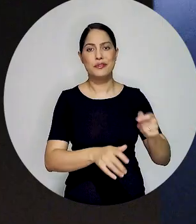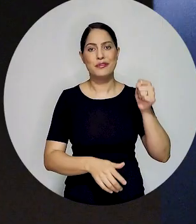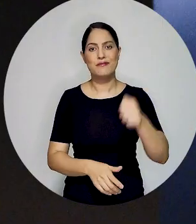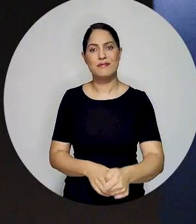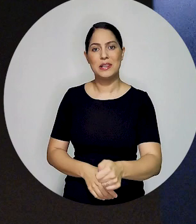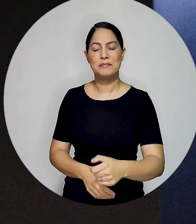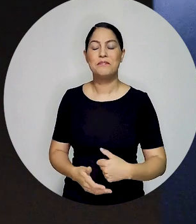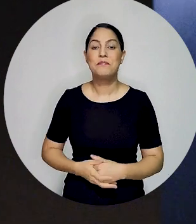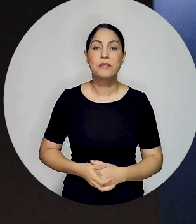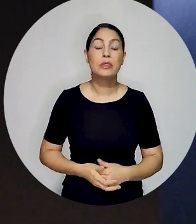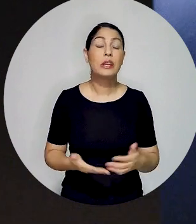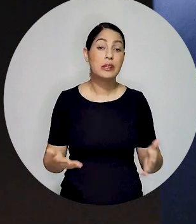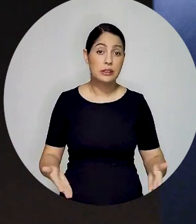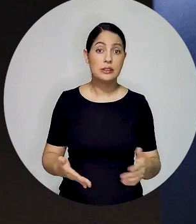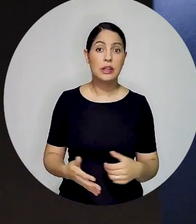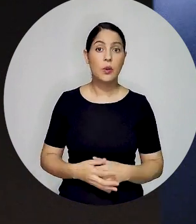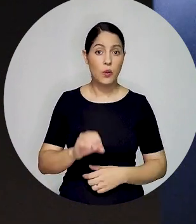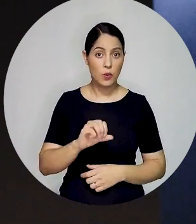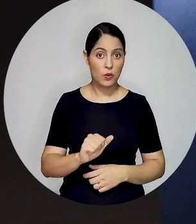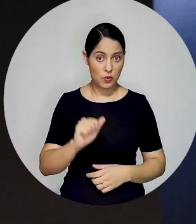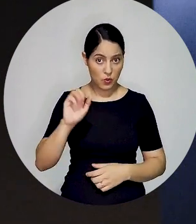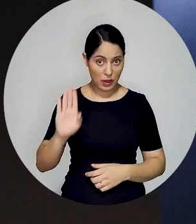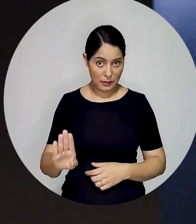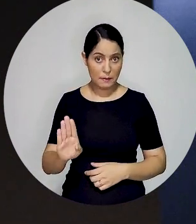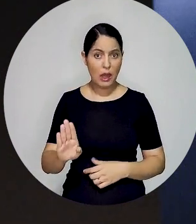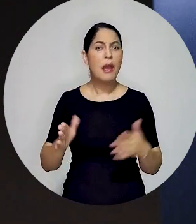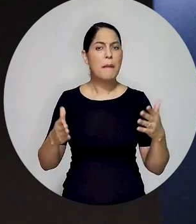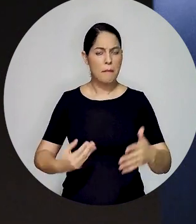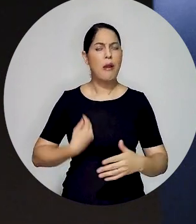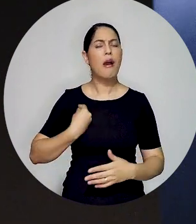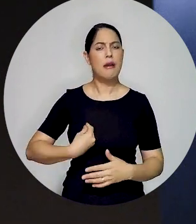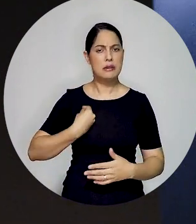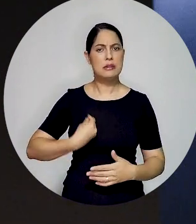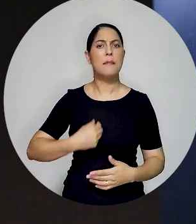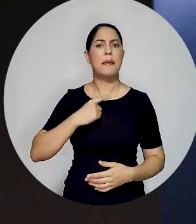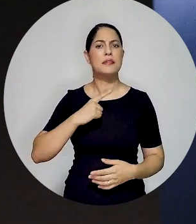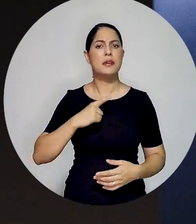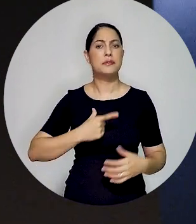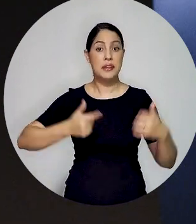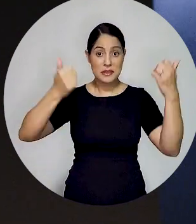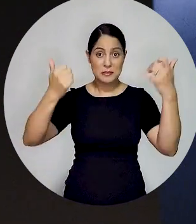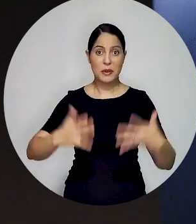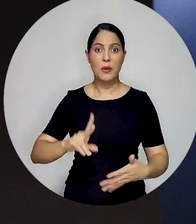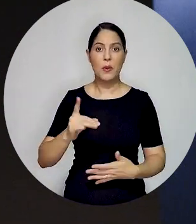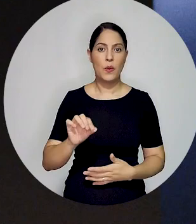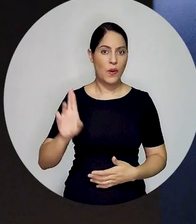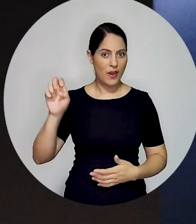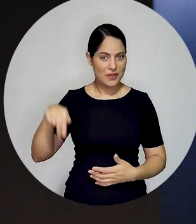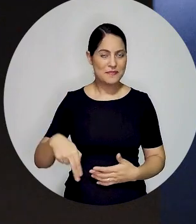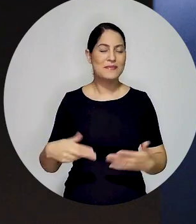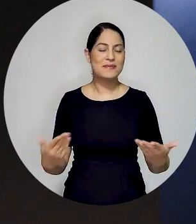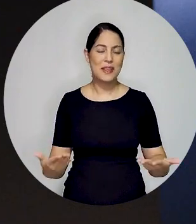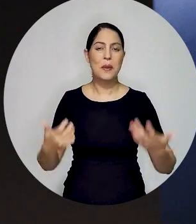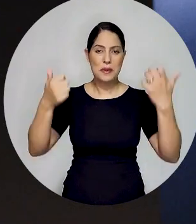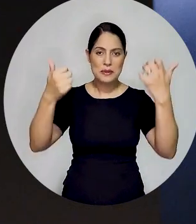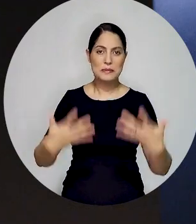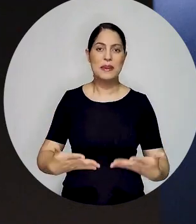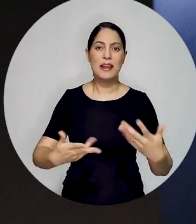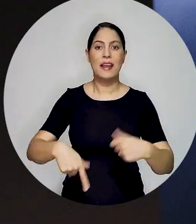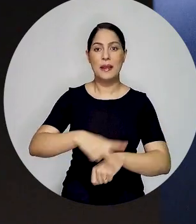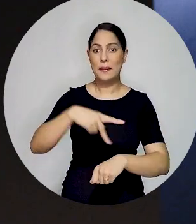advogados. Ainda segundo Horne, a Ordem dos Advogados do Brasil também possui participação ativa e sempre